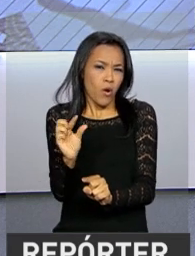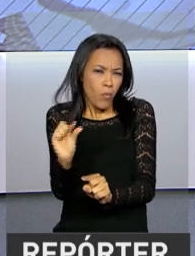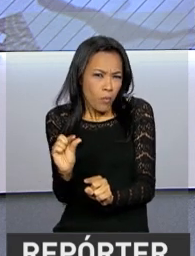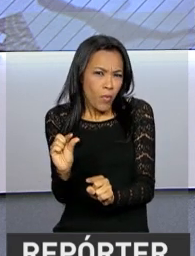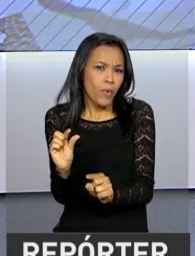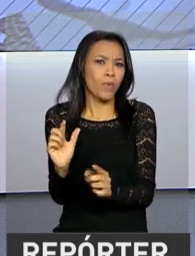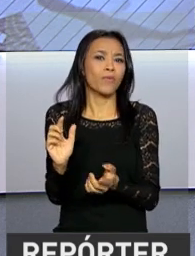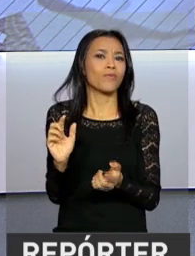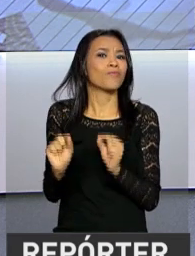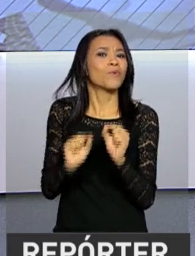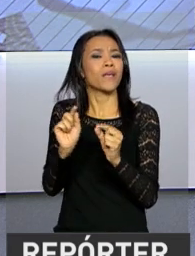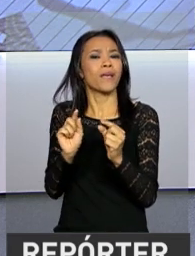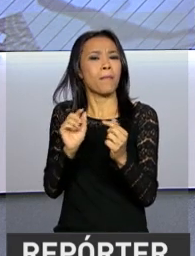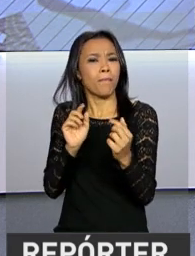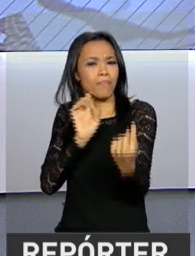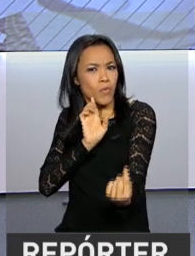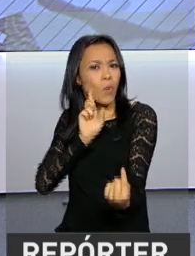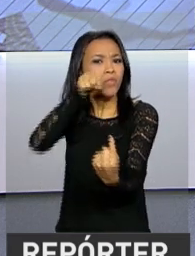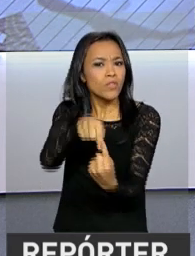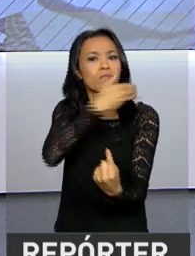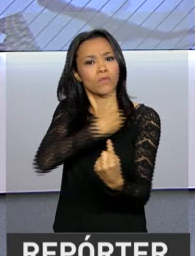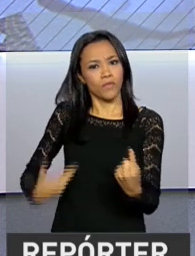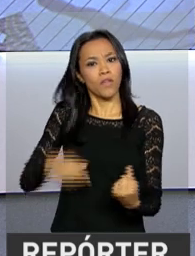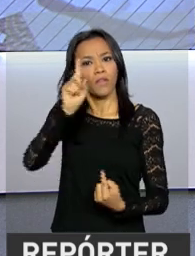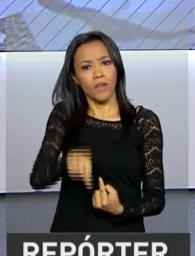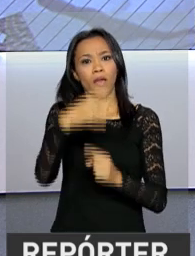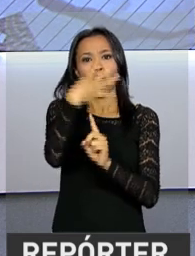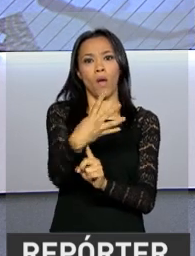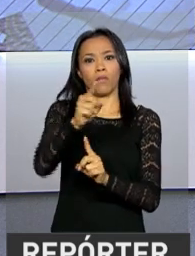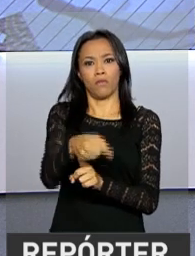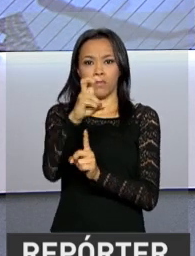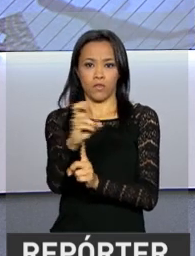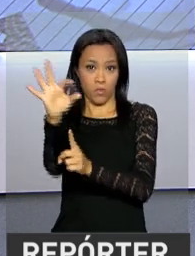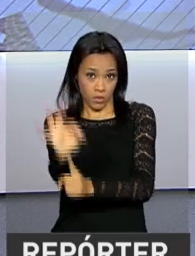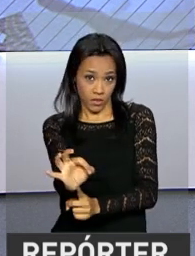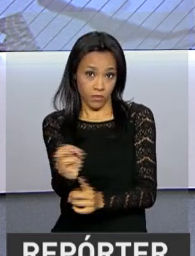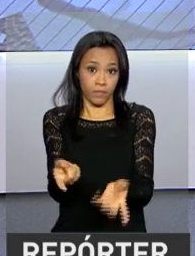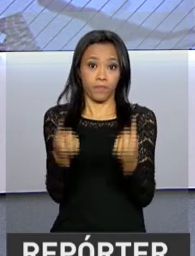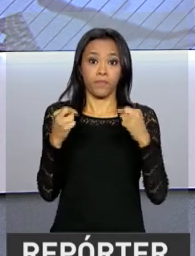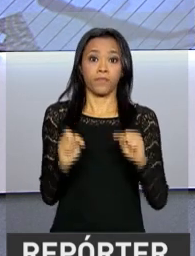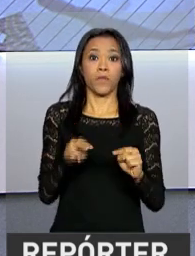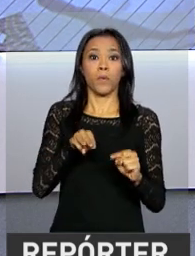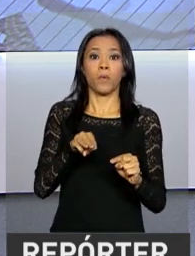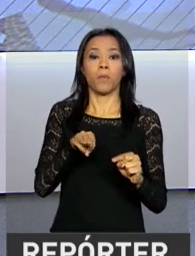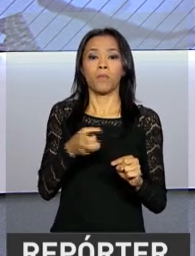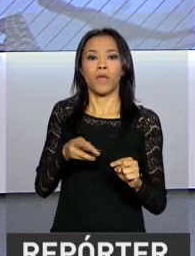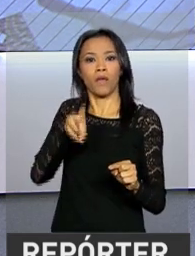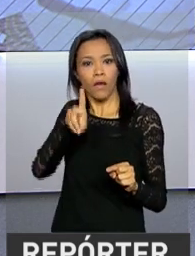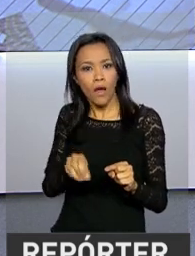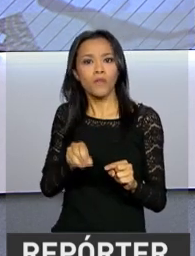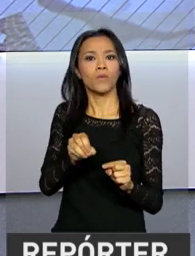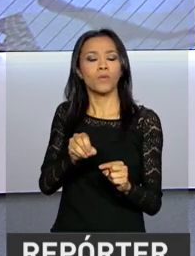mais próximo do centro da Meta do governo que é de 4,5 por. o mercado Manteve a previsão da